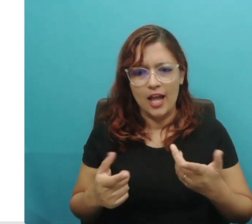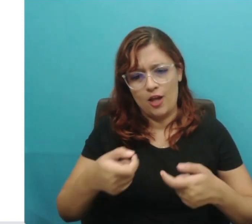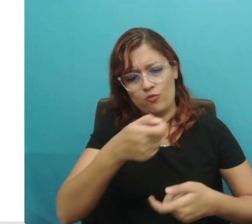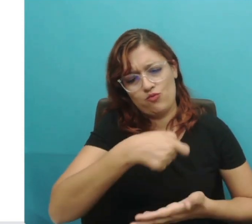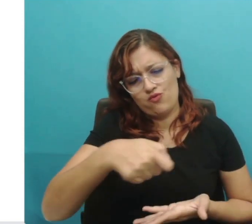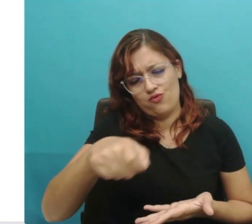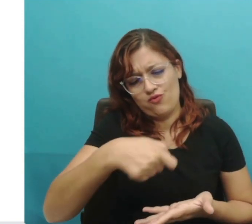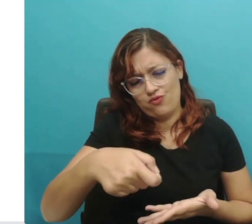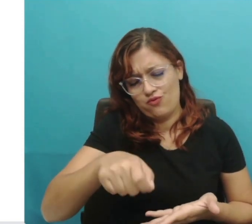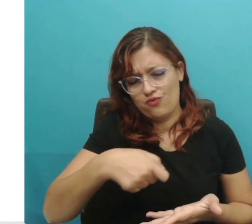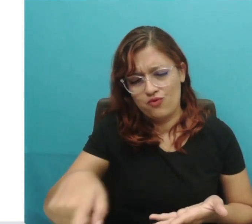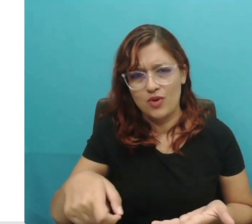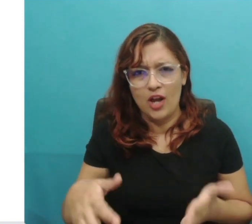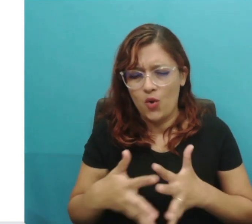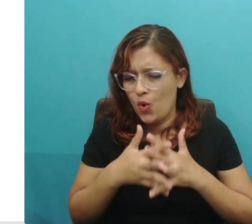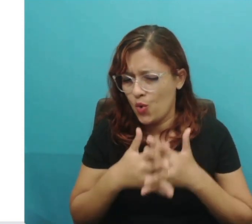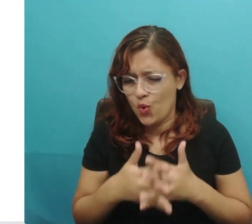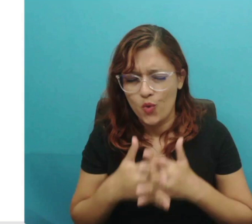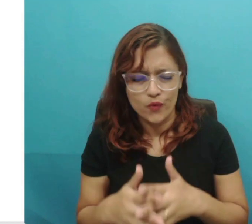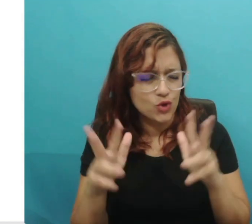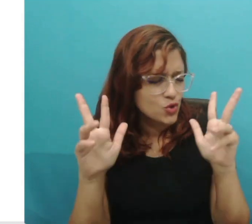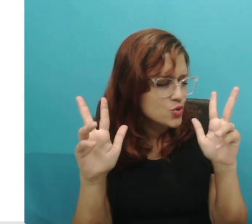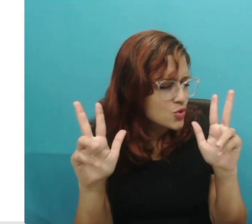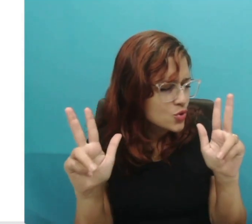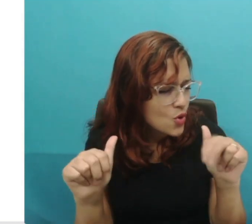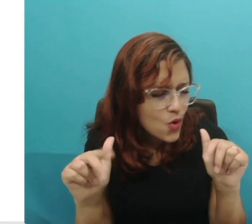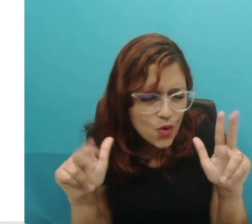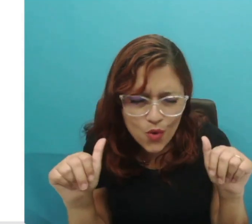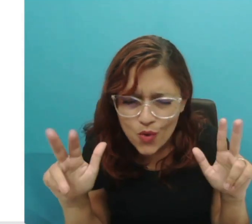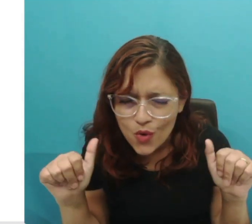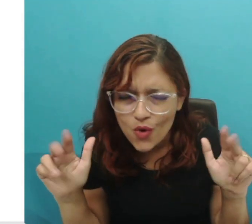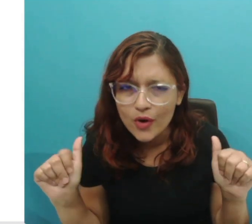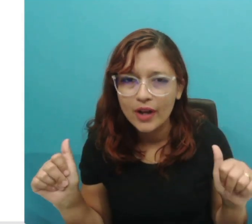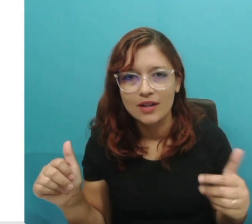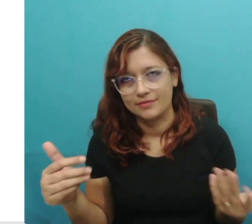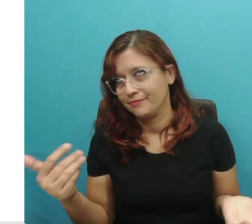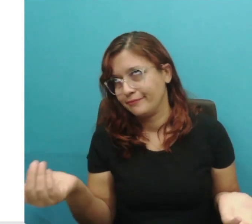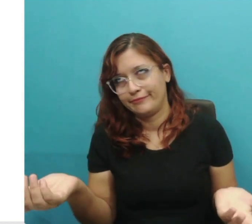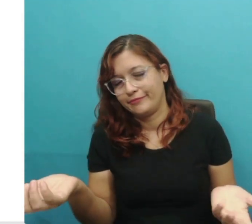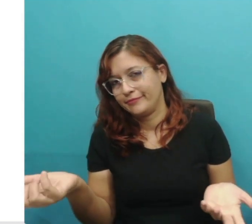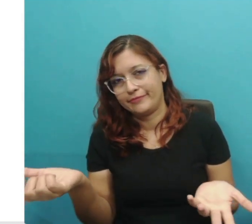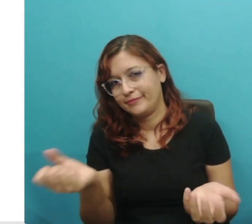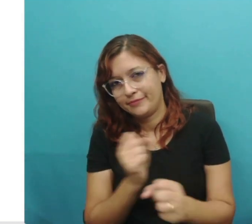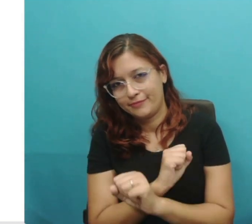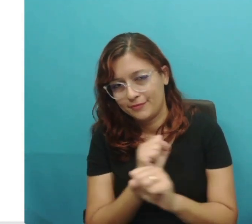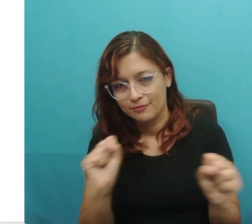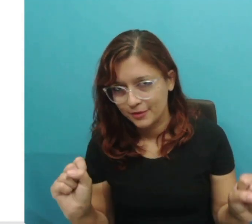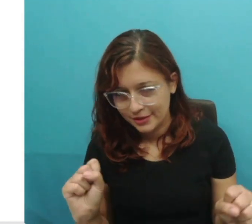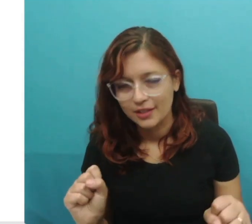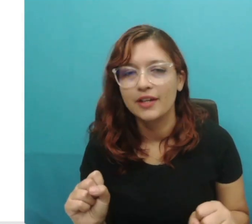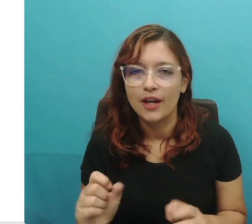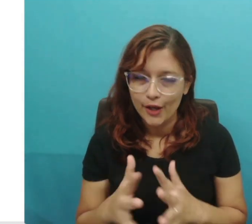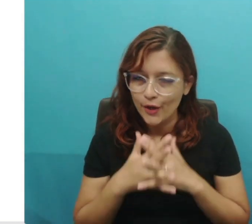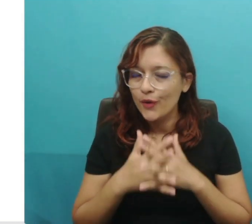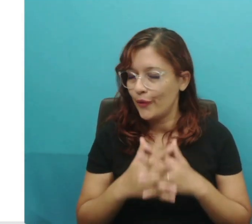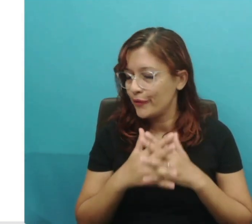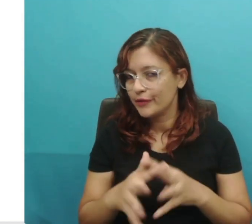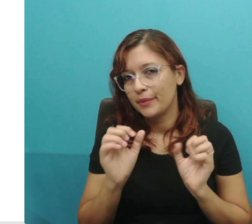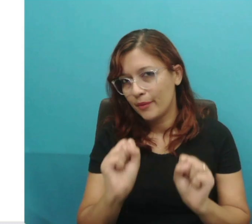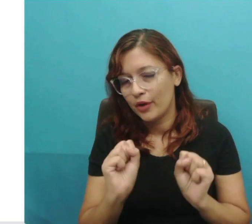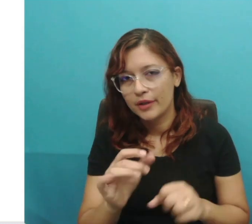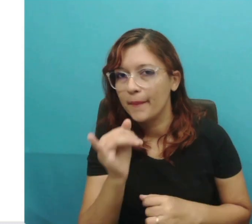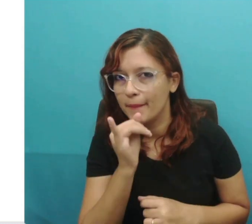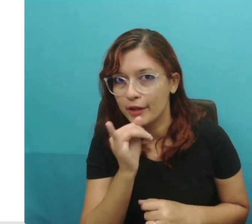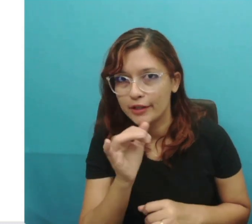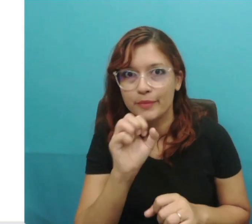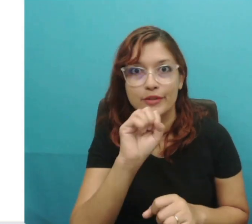Mas, por exemplo, estou escrevendo, nunca vai ter uma confusão, uma